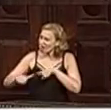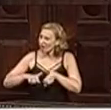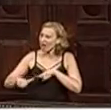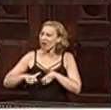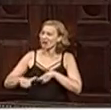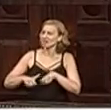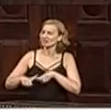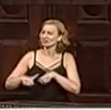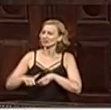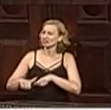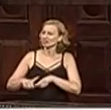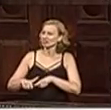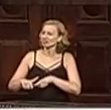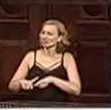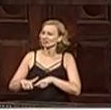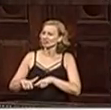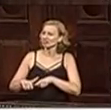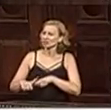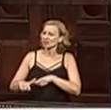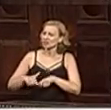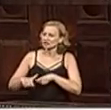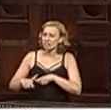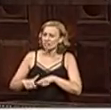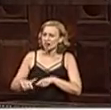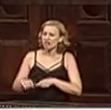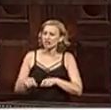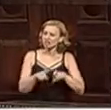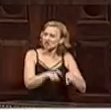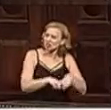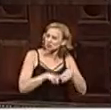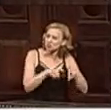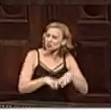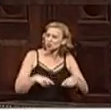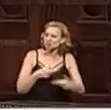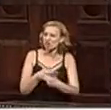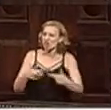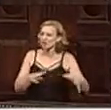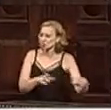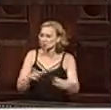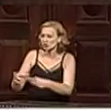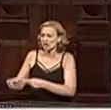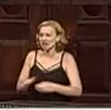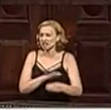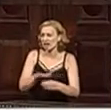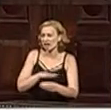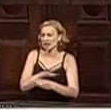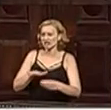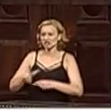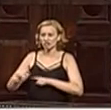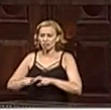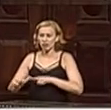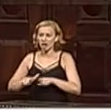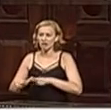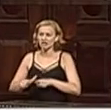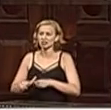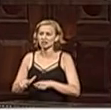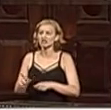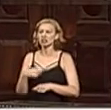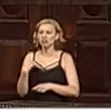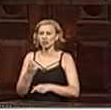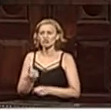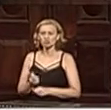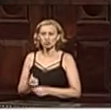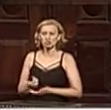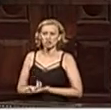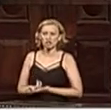bens e serviços, trabalha na agricultura, trabalha em todos os setores da nossa economia.